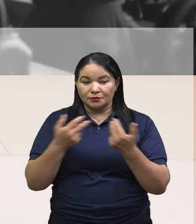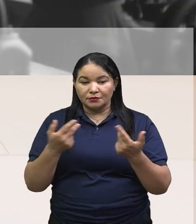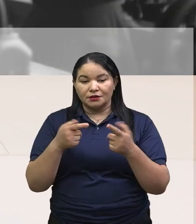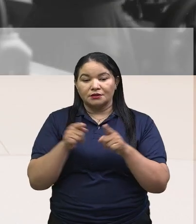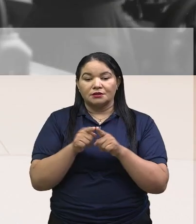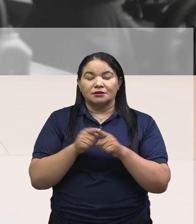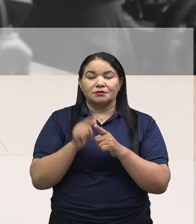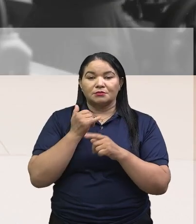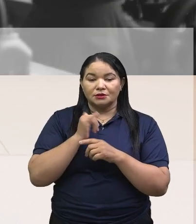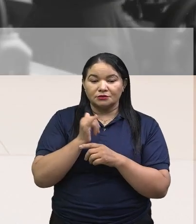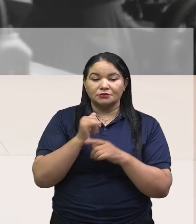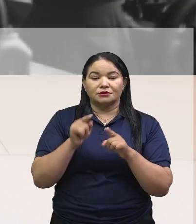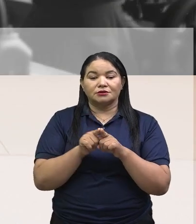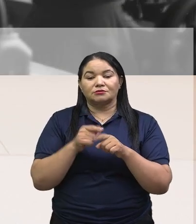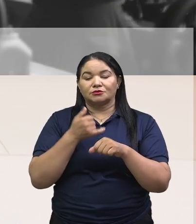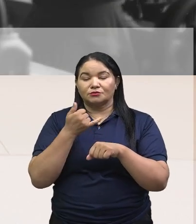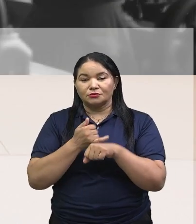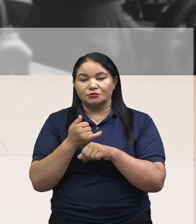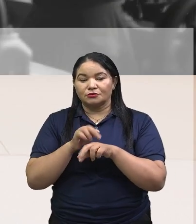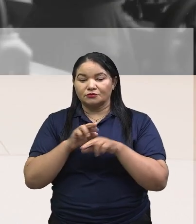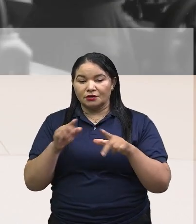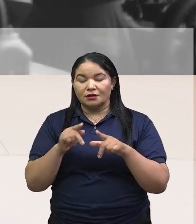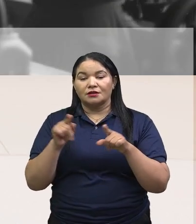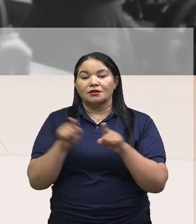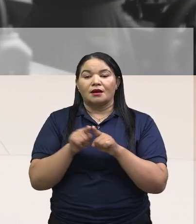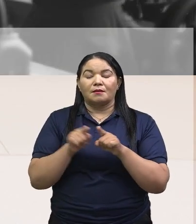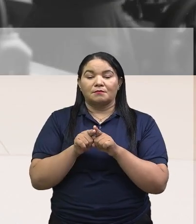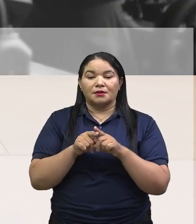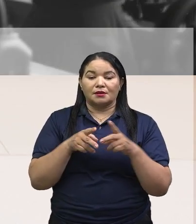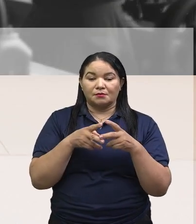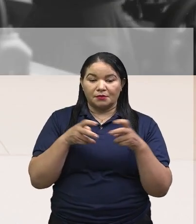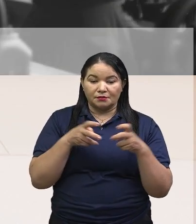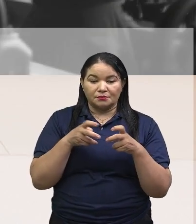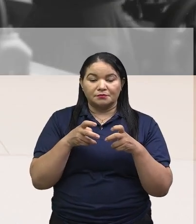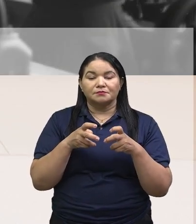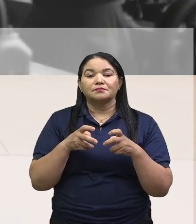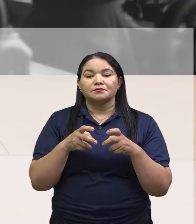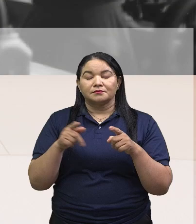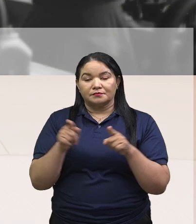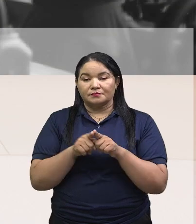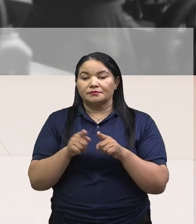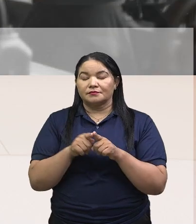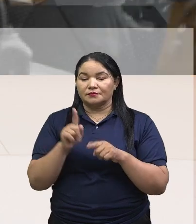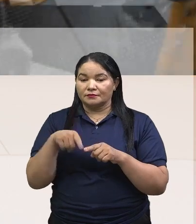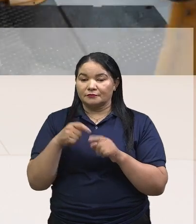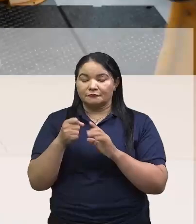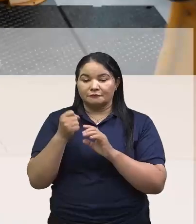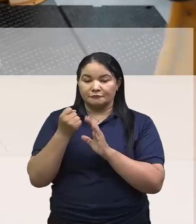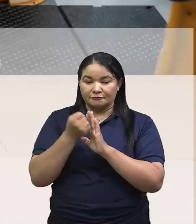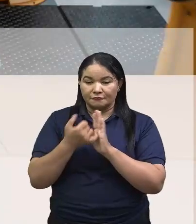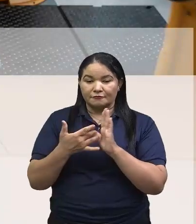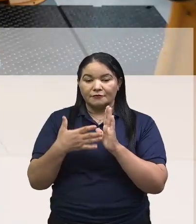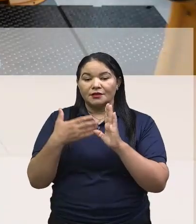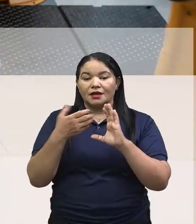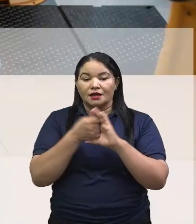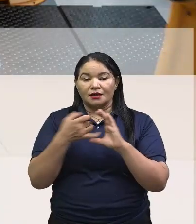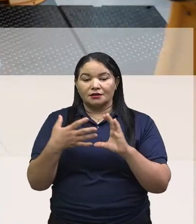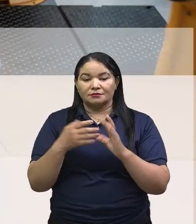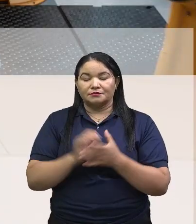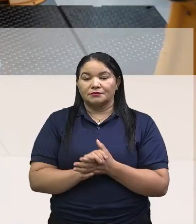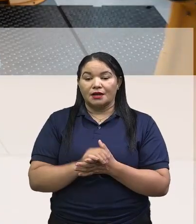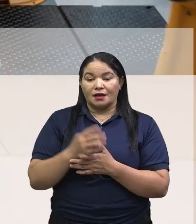metalúrgica e petroquímica. Então a segunda Revolução Industrial ela apresenta essas características. A terceira